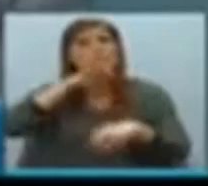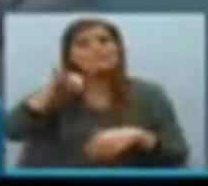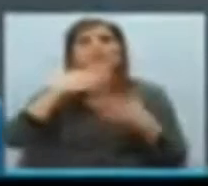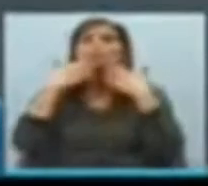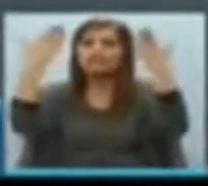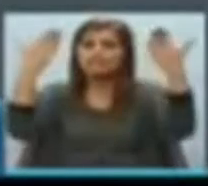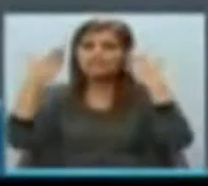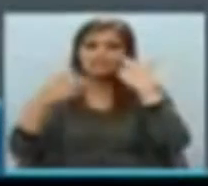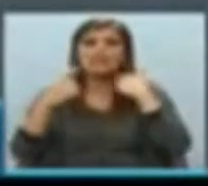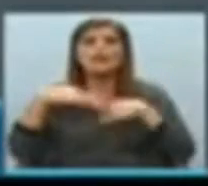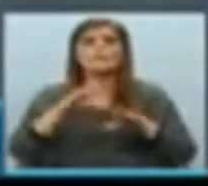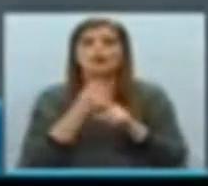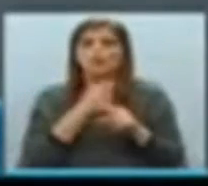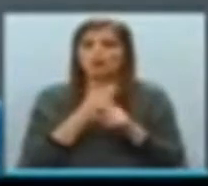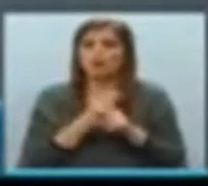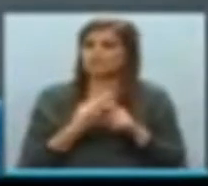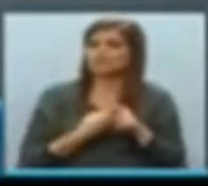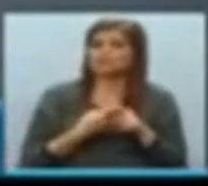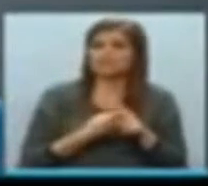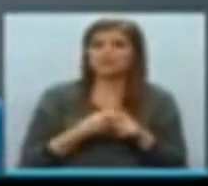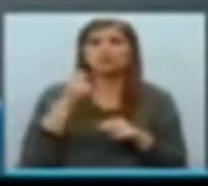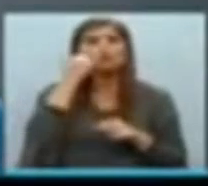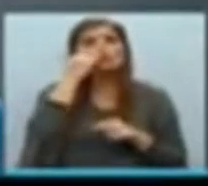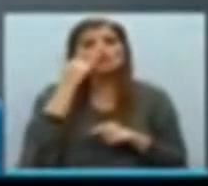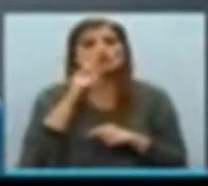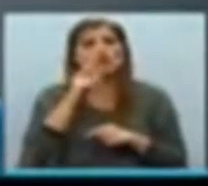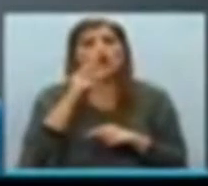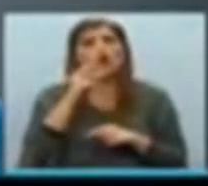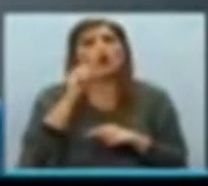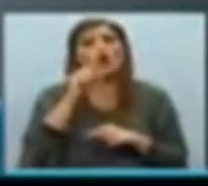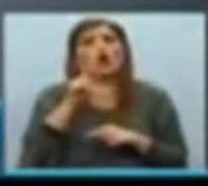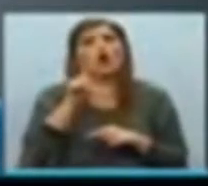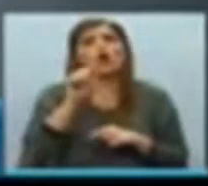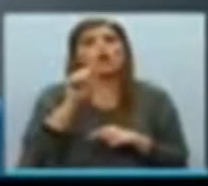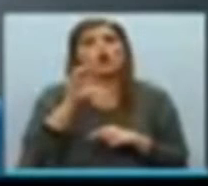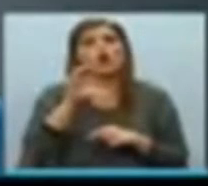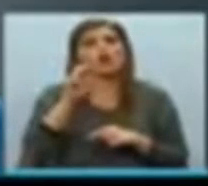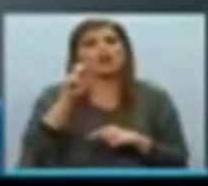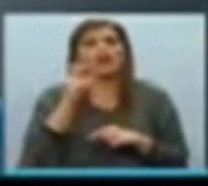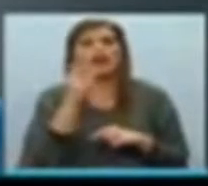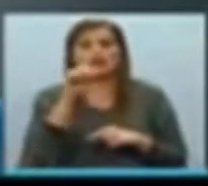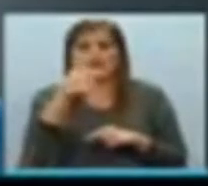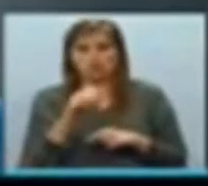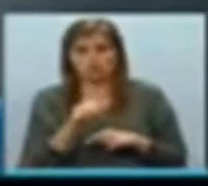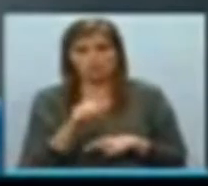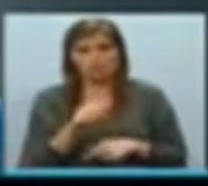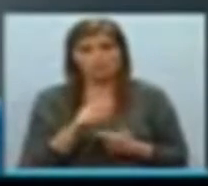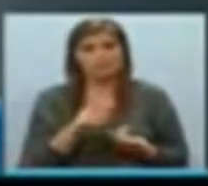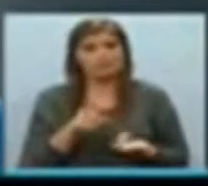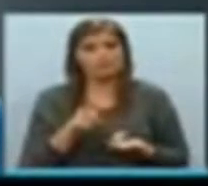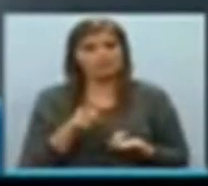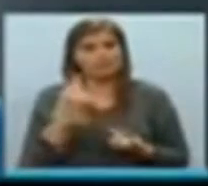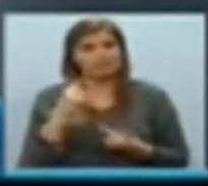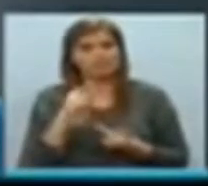uma coisa bacana por exemplo no museu do holocausto lado deles é e ead vashem em israel tem uma